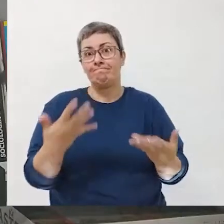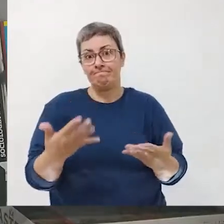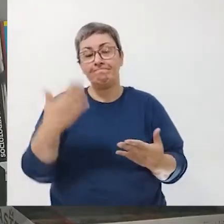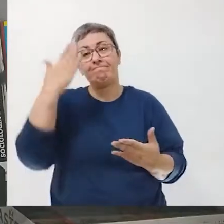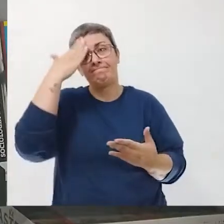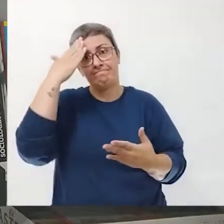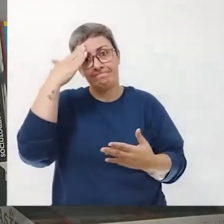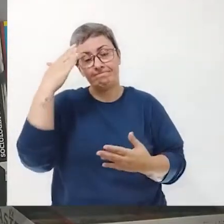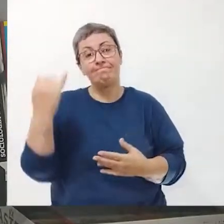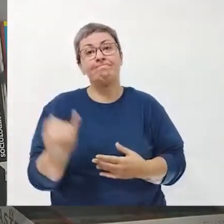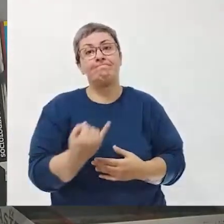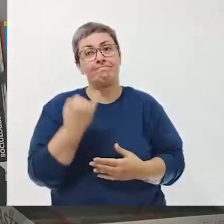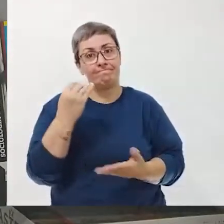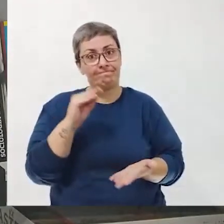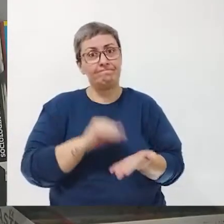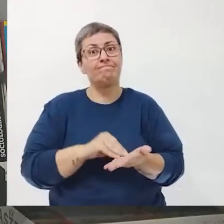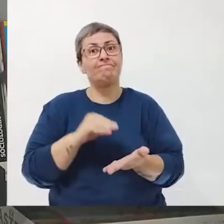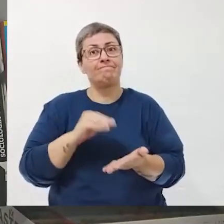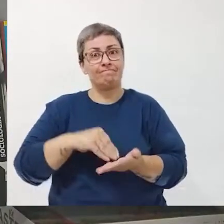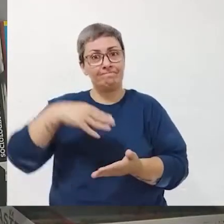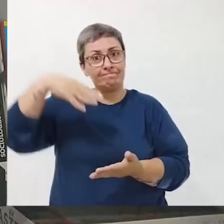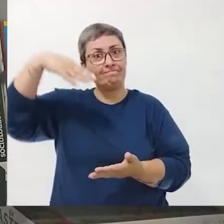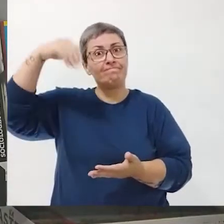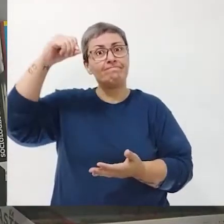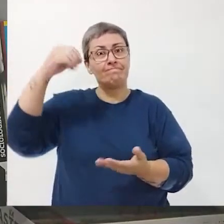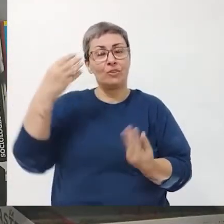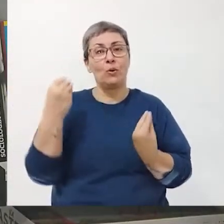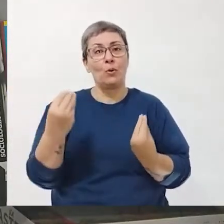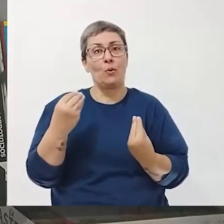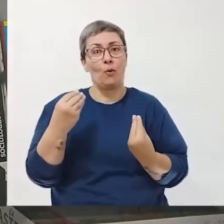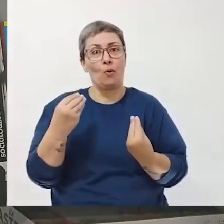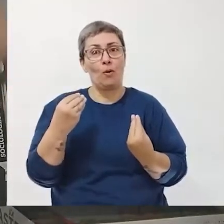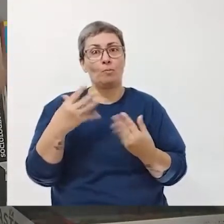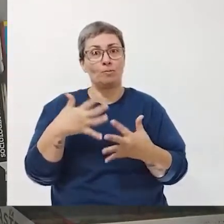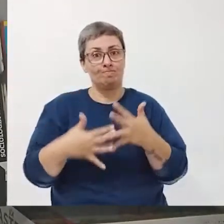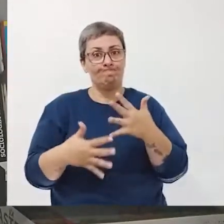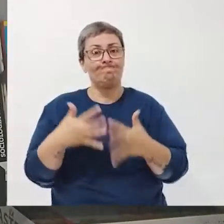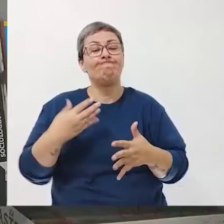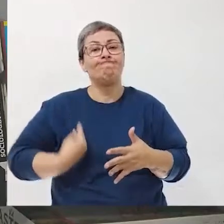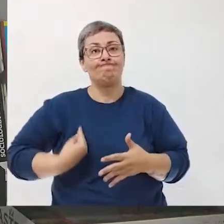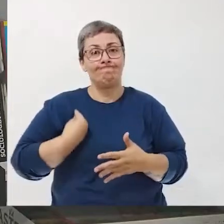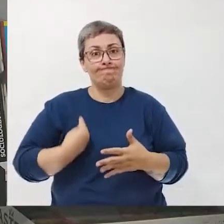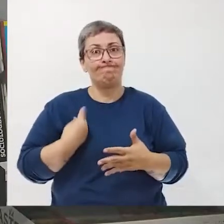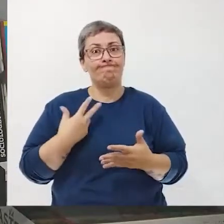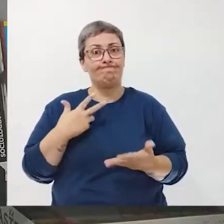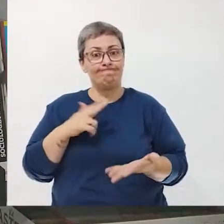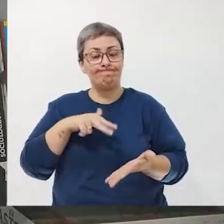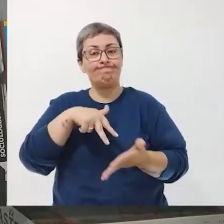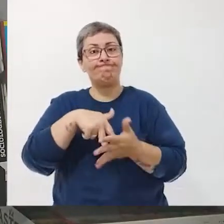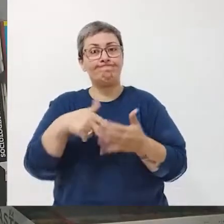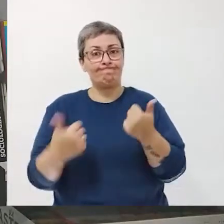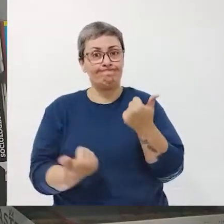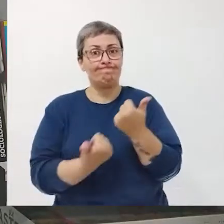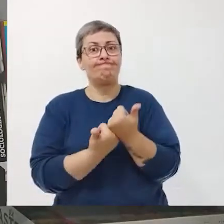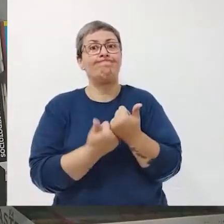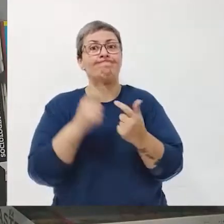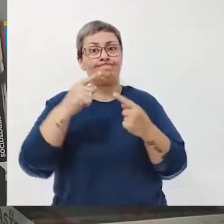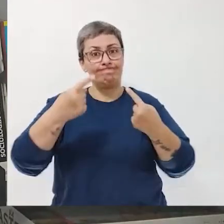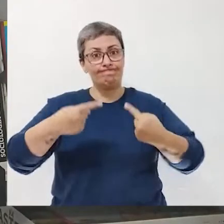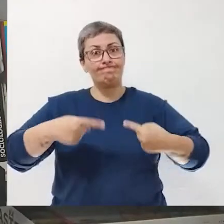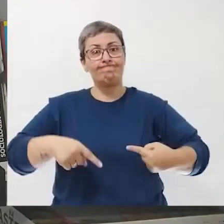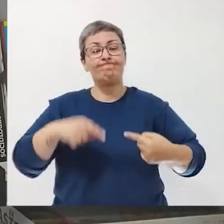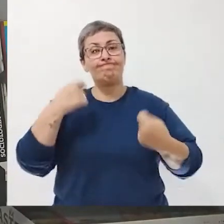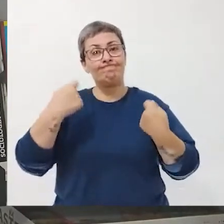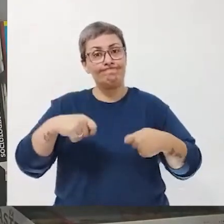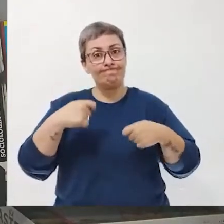sabe o quanto a falta de luz interfere na vida de todos nós. É só a gente se colocar no lugar, né? E esse é um desafio que o